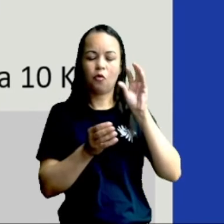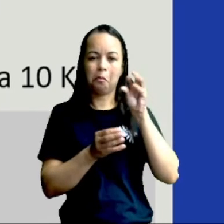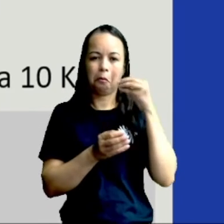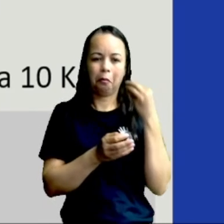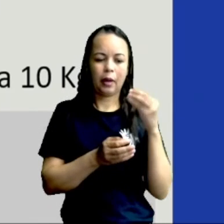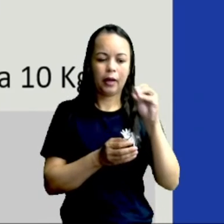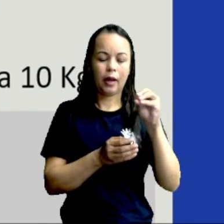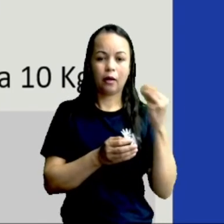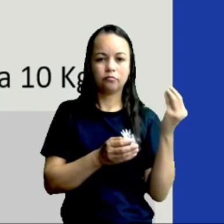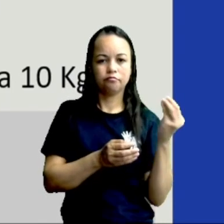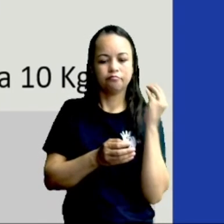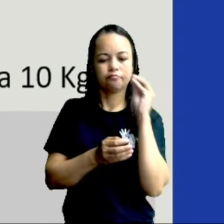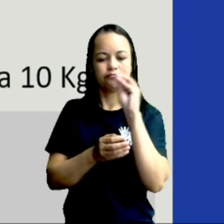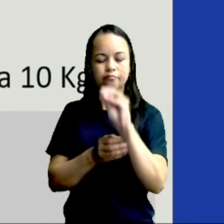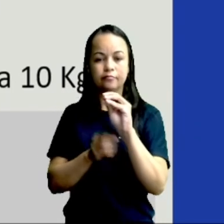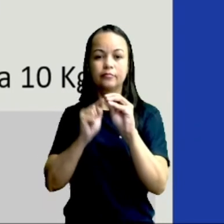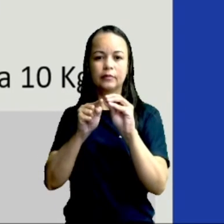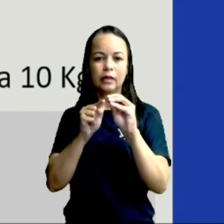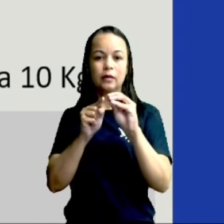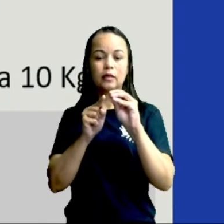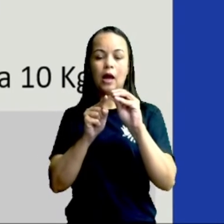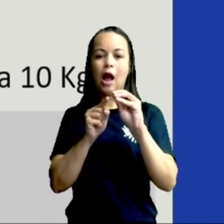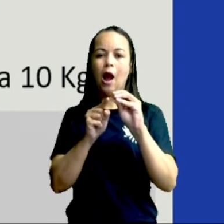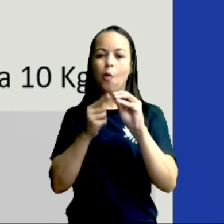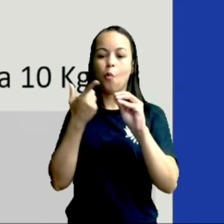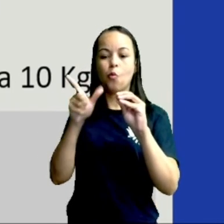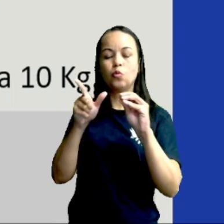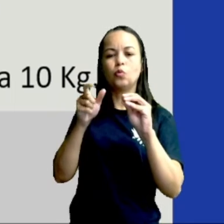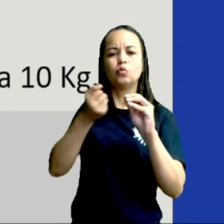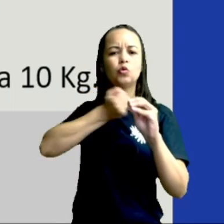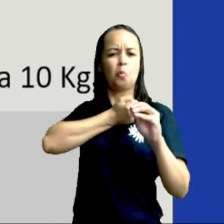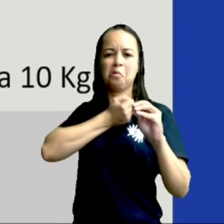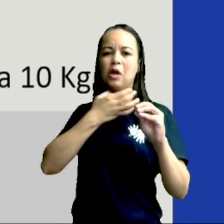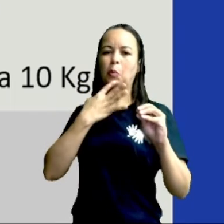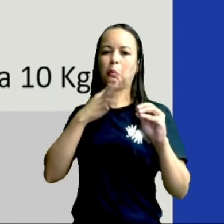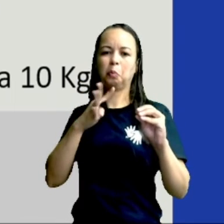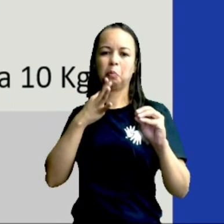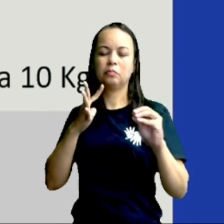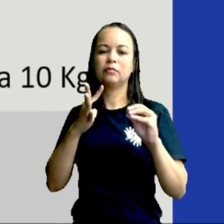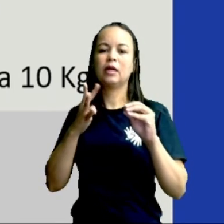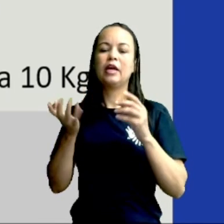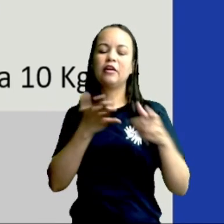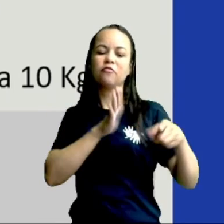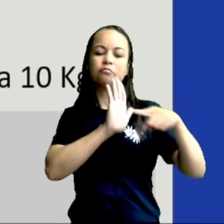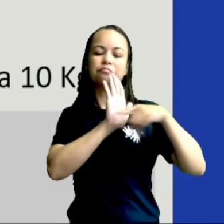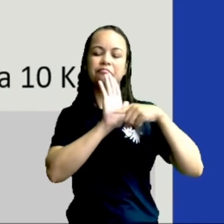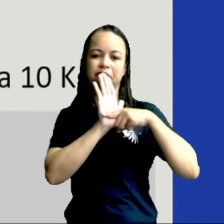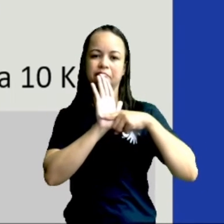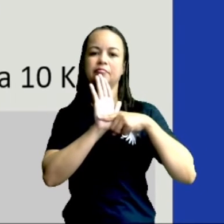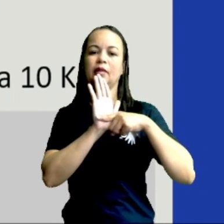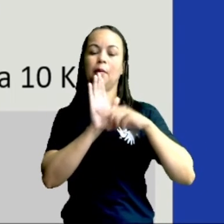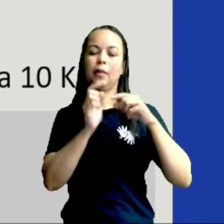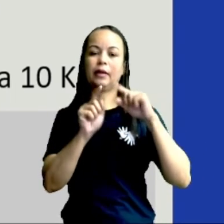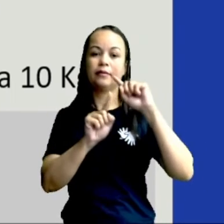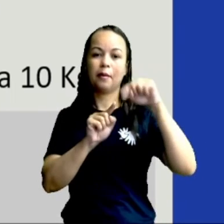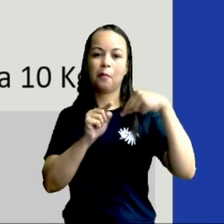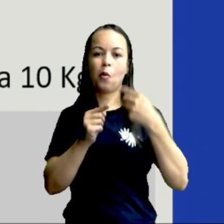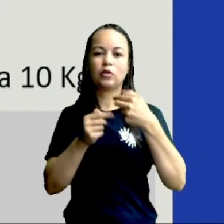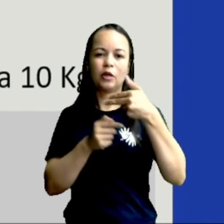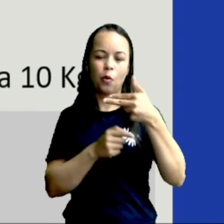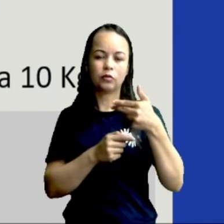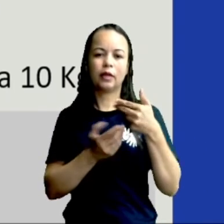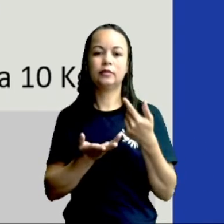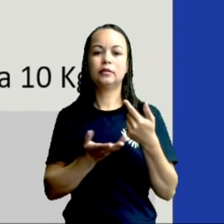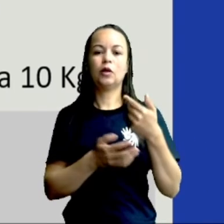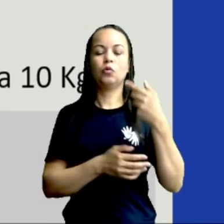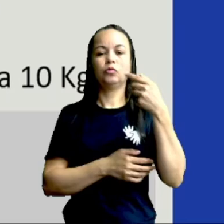sendo adicionado ali ao termo que eu não conheço e vou passar subtraindo para depois da igualdade. Então,